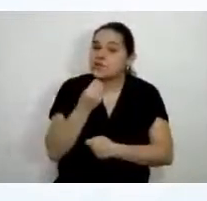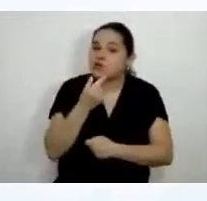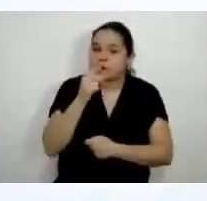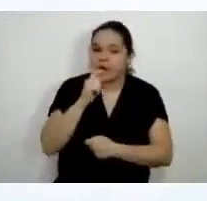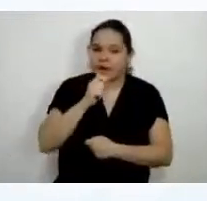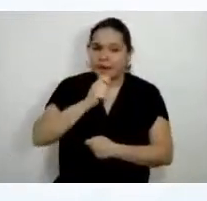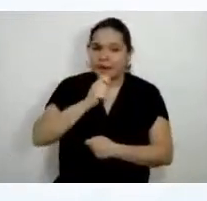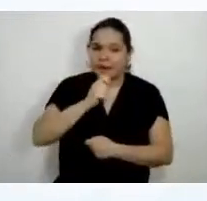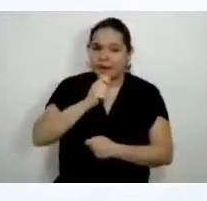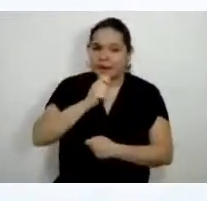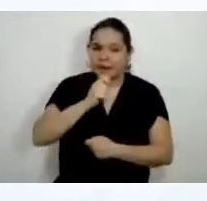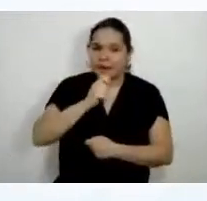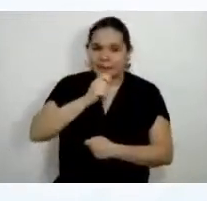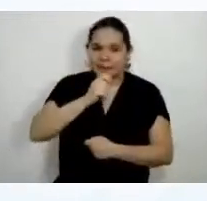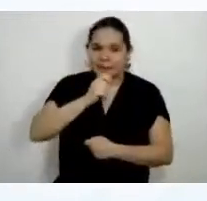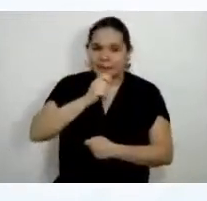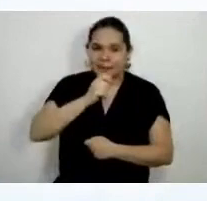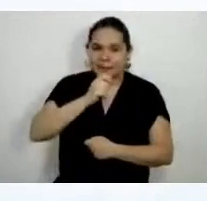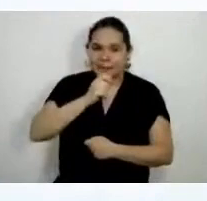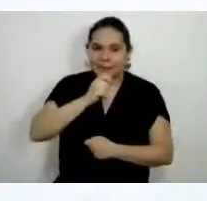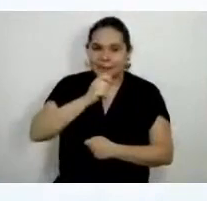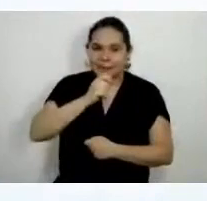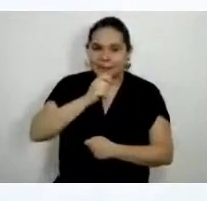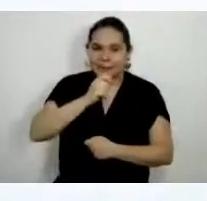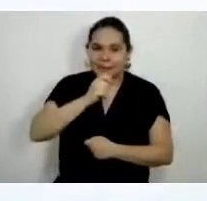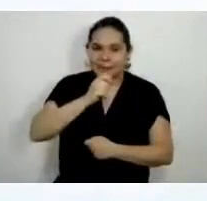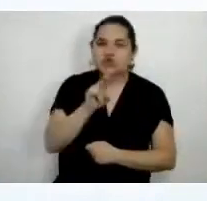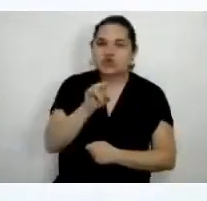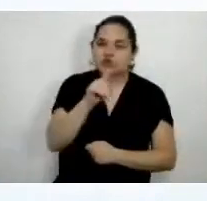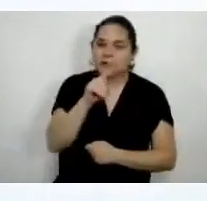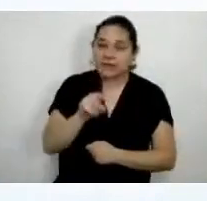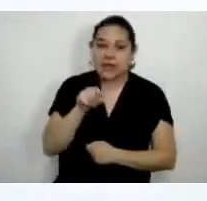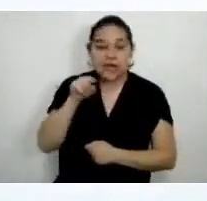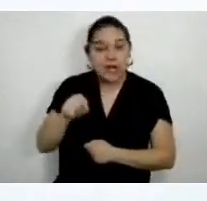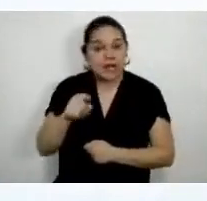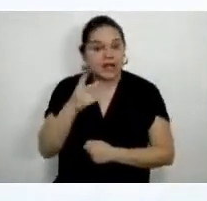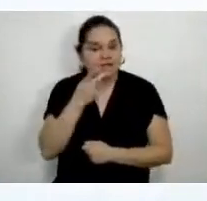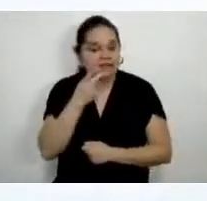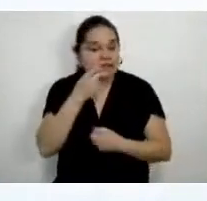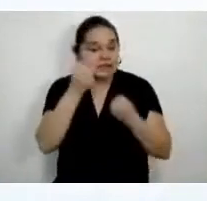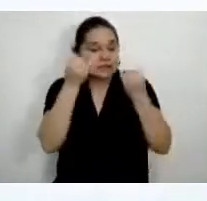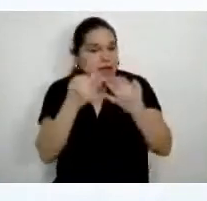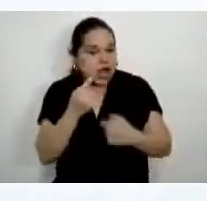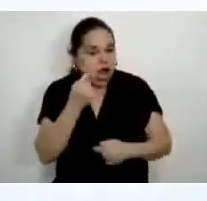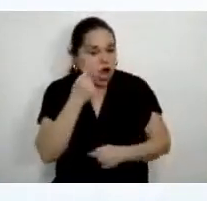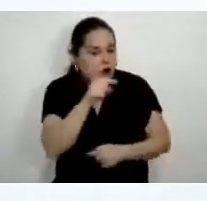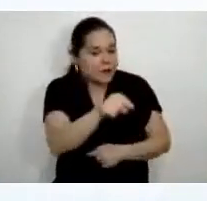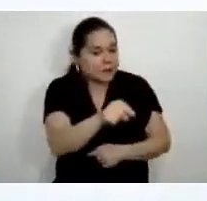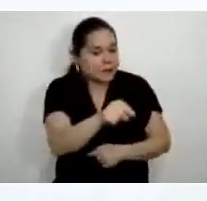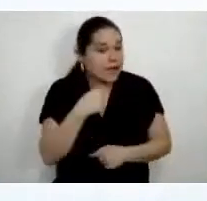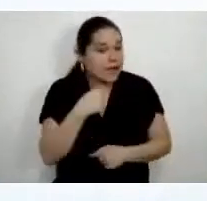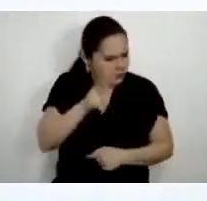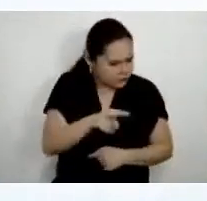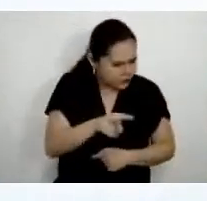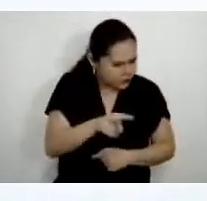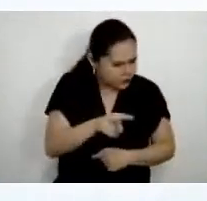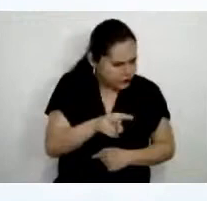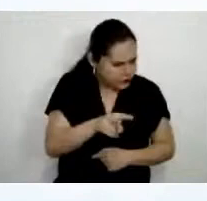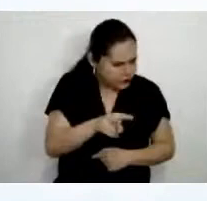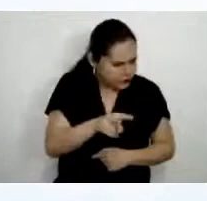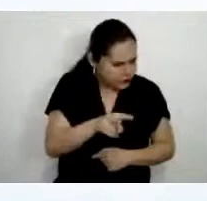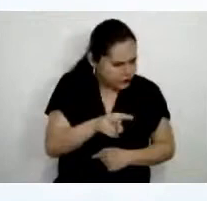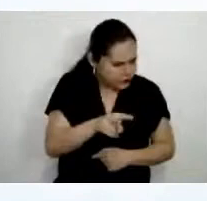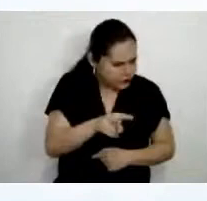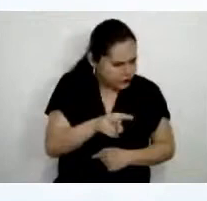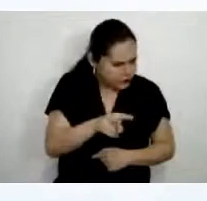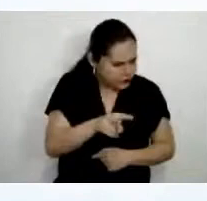antes na base, né, do jogador chegar na base. Tudo depende do juiz, não tem como, não é como se fosse um